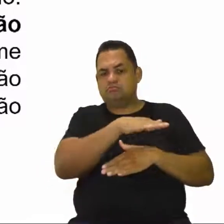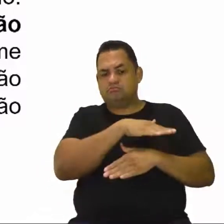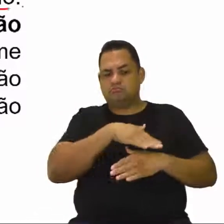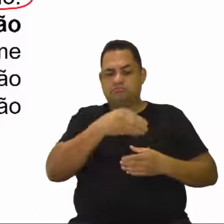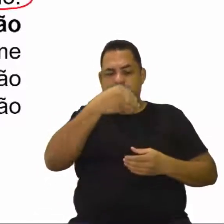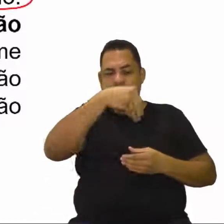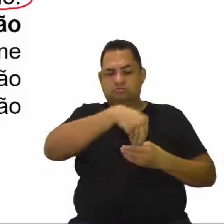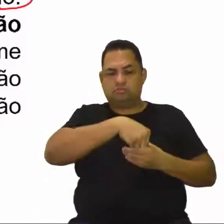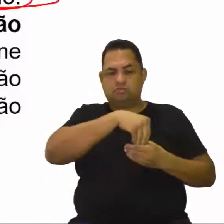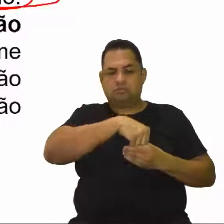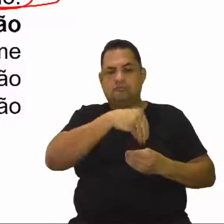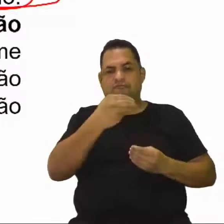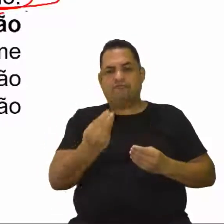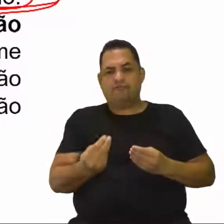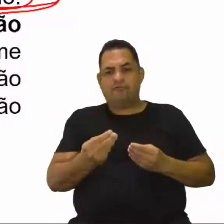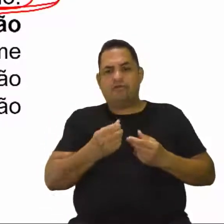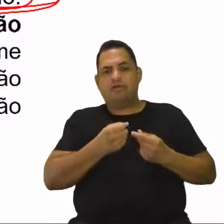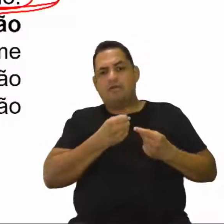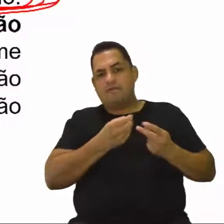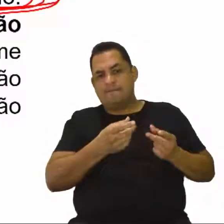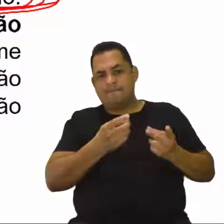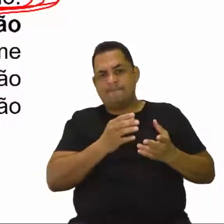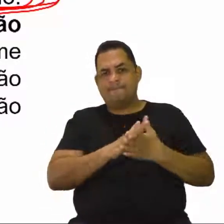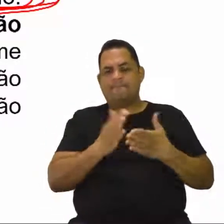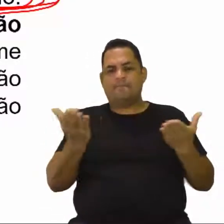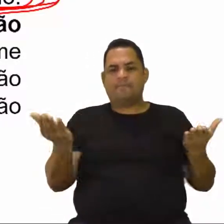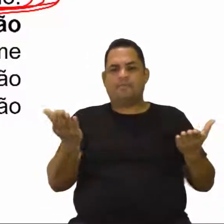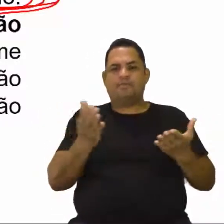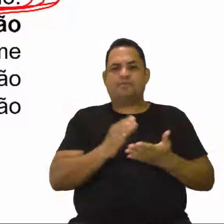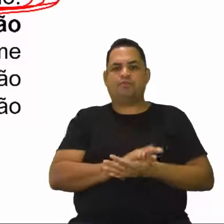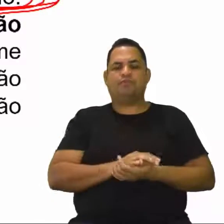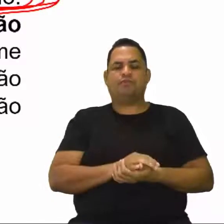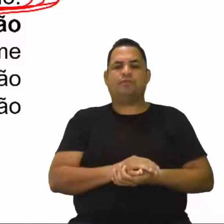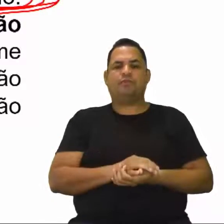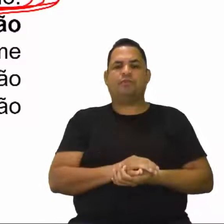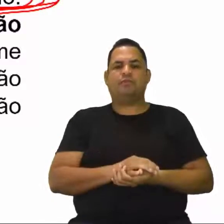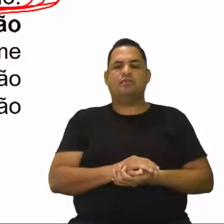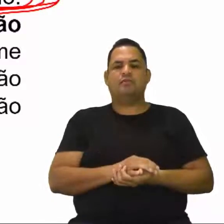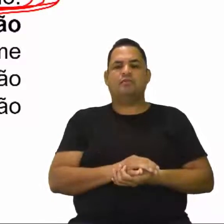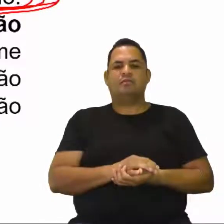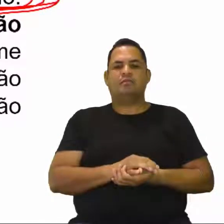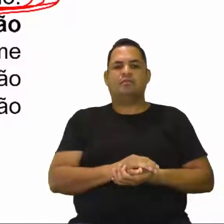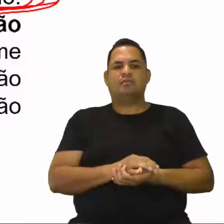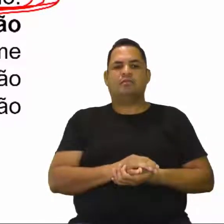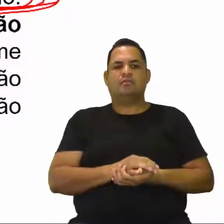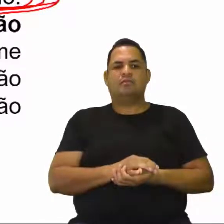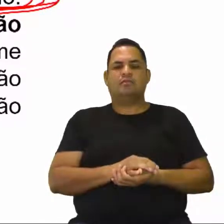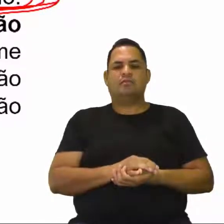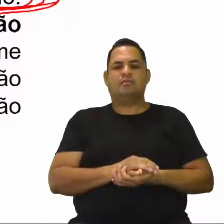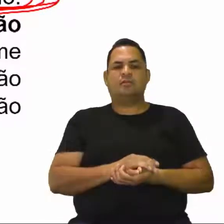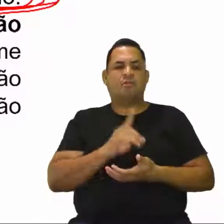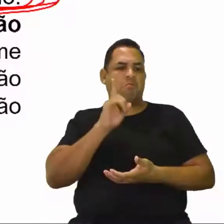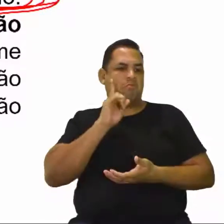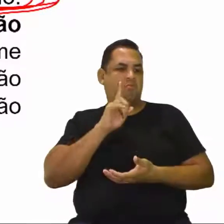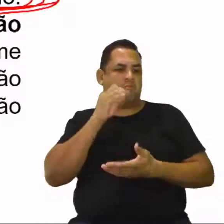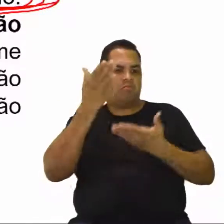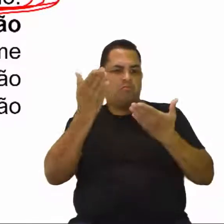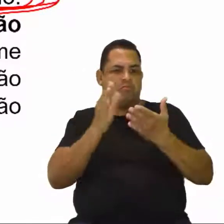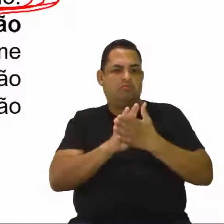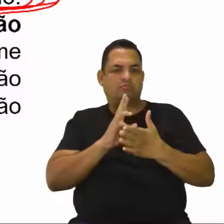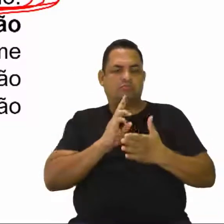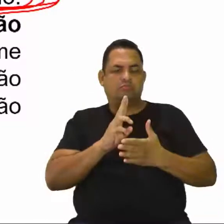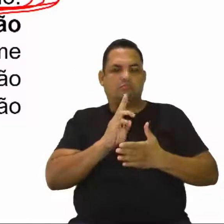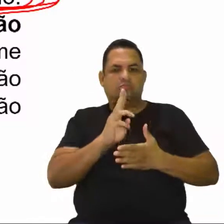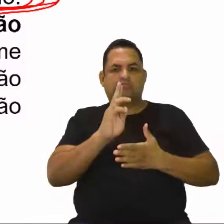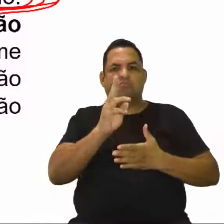interno e externo. É aqui que temos a moral da história. Os americanos